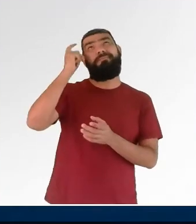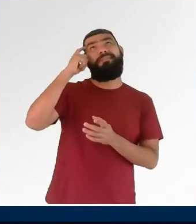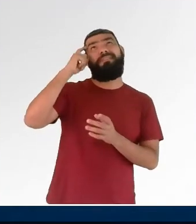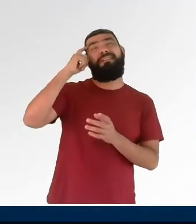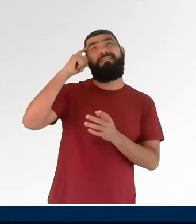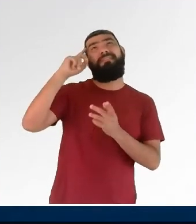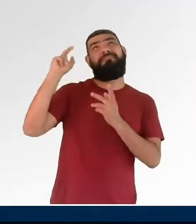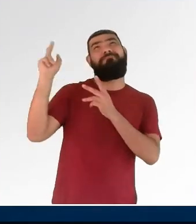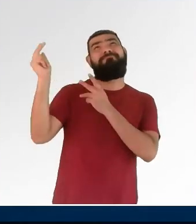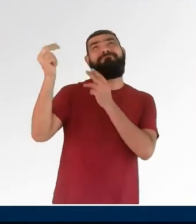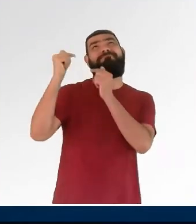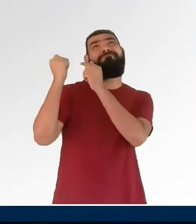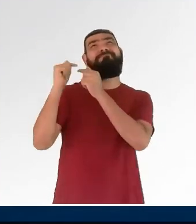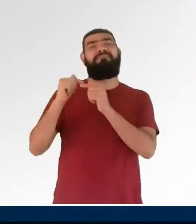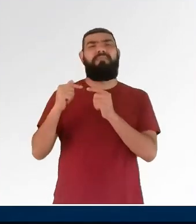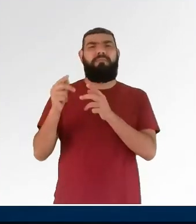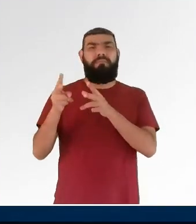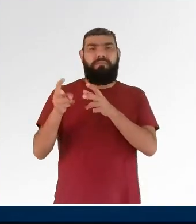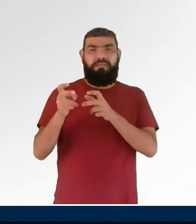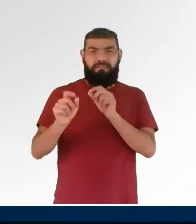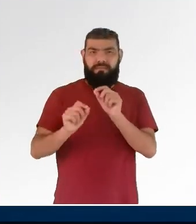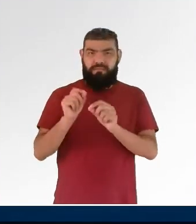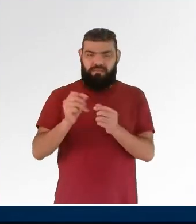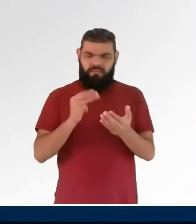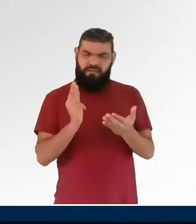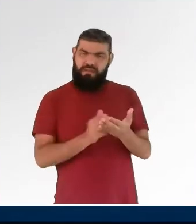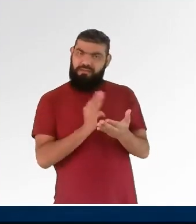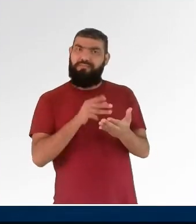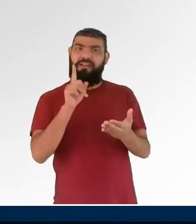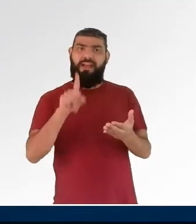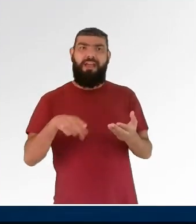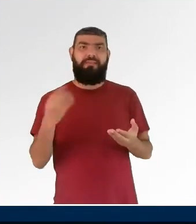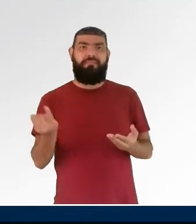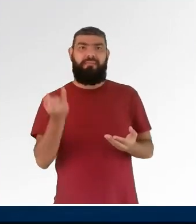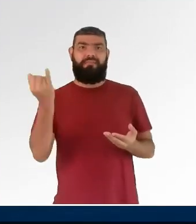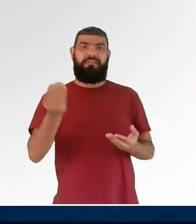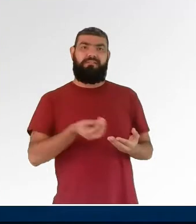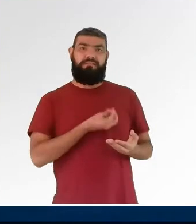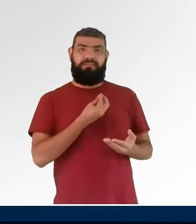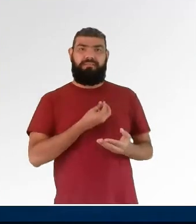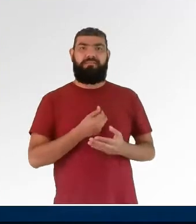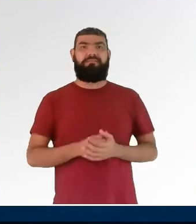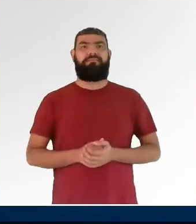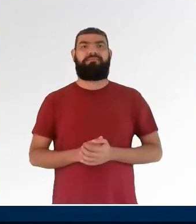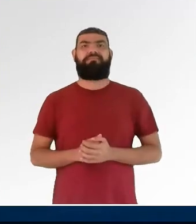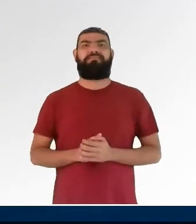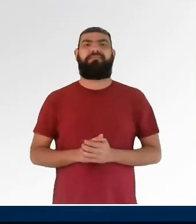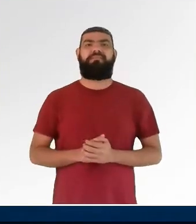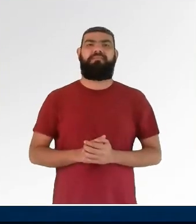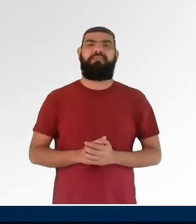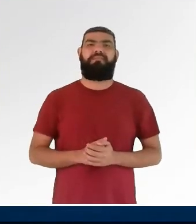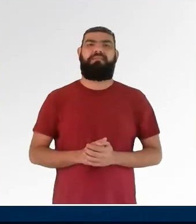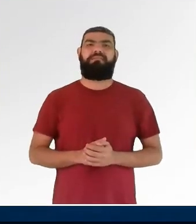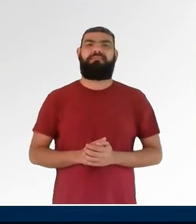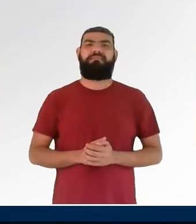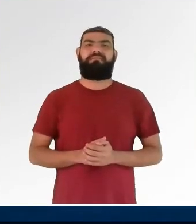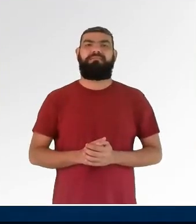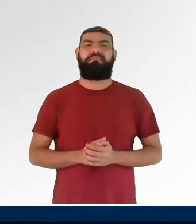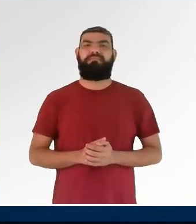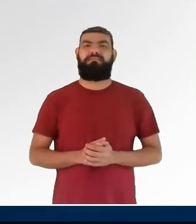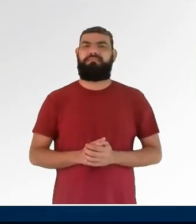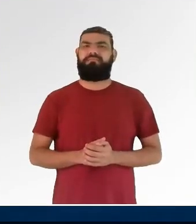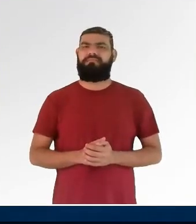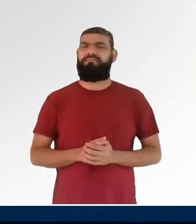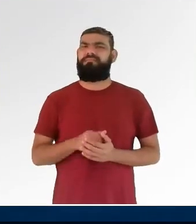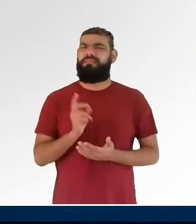estamos percebendo que o livro tem uma importância e é sempre interessante assim. São tantas ações no nosso dia a dia